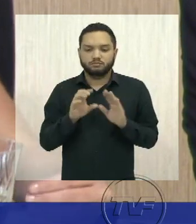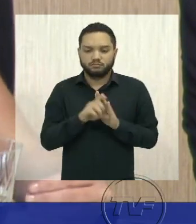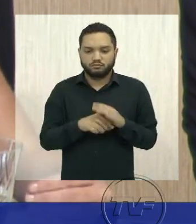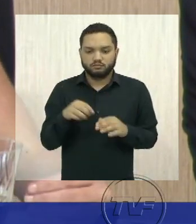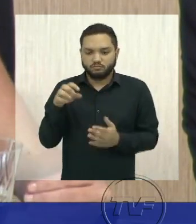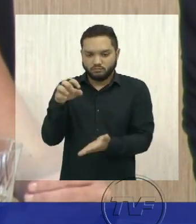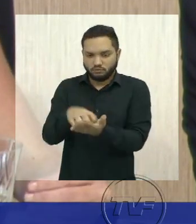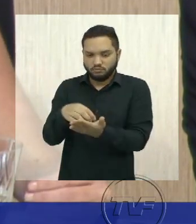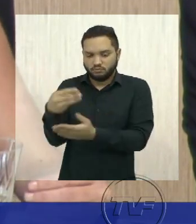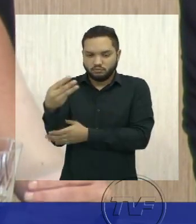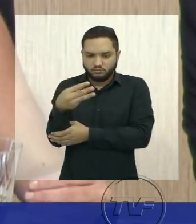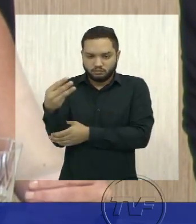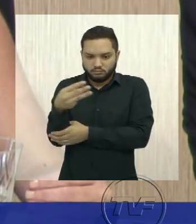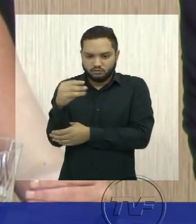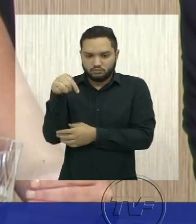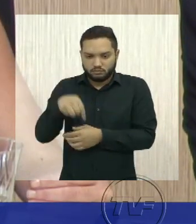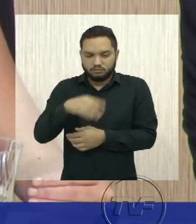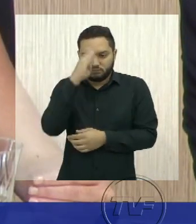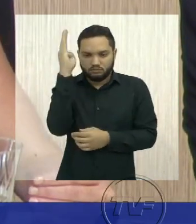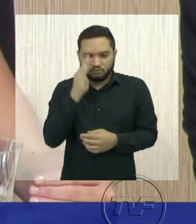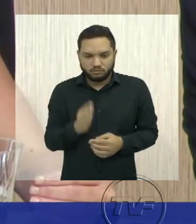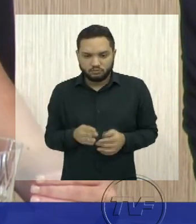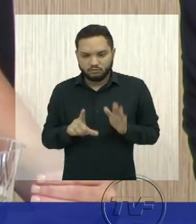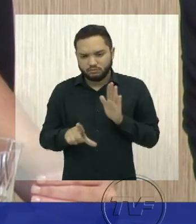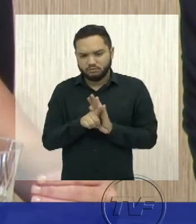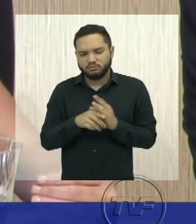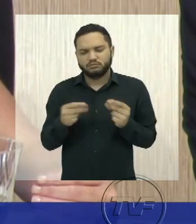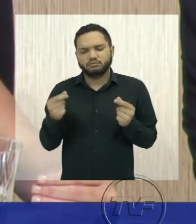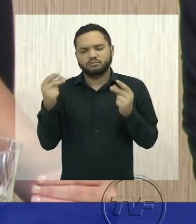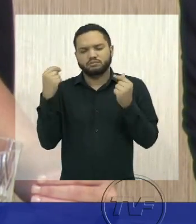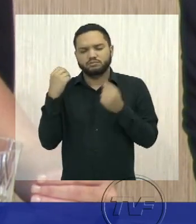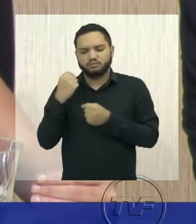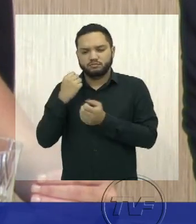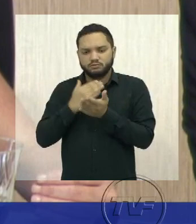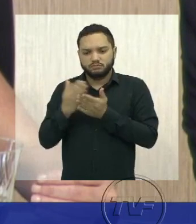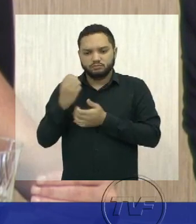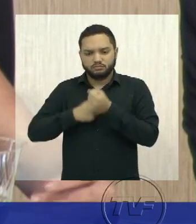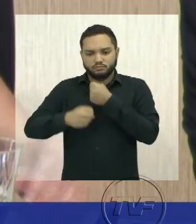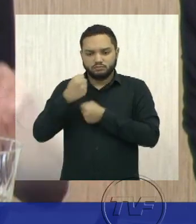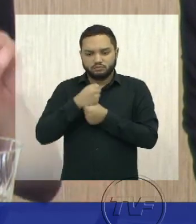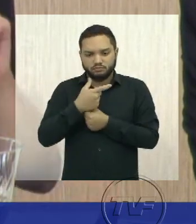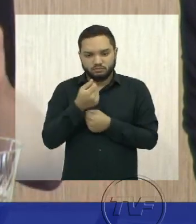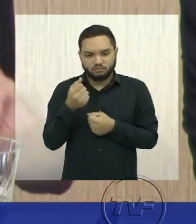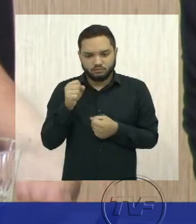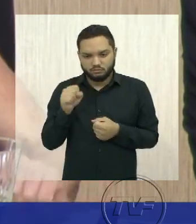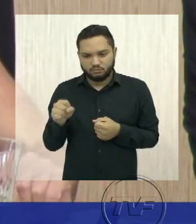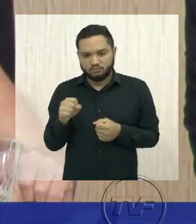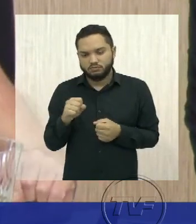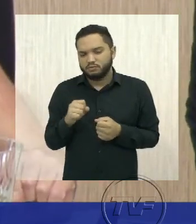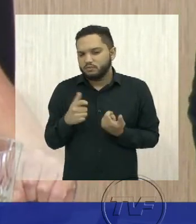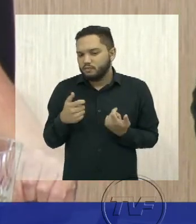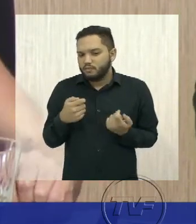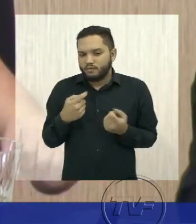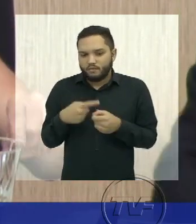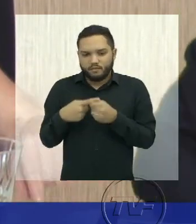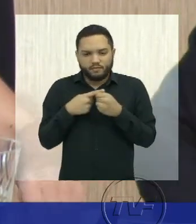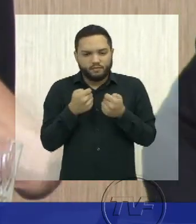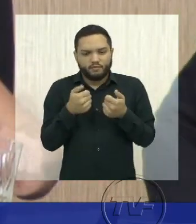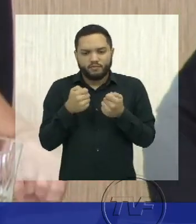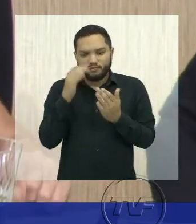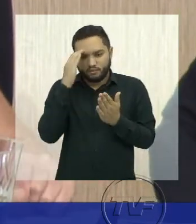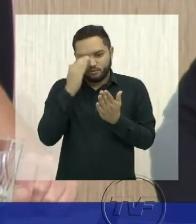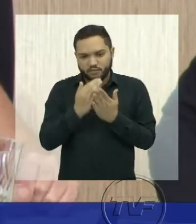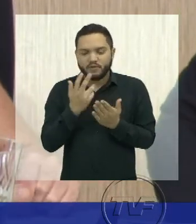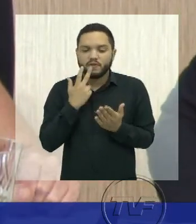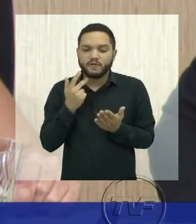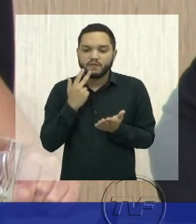terceira célula é algo que no Brasil já é lei desde 2008, mas quase nenhuma cidade faz, e Fortaleza